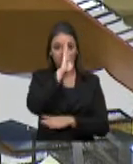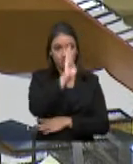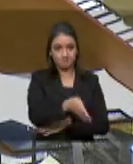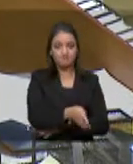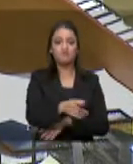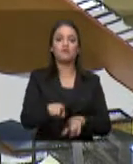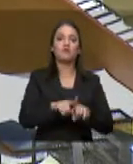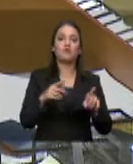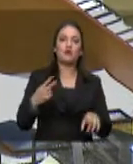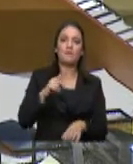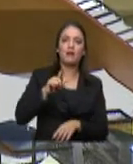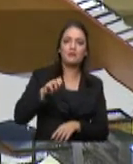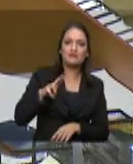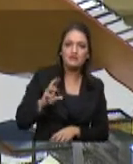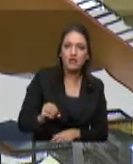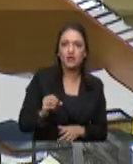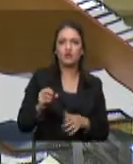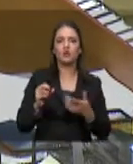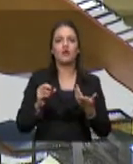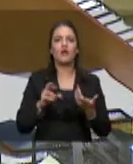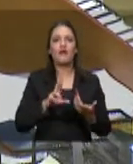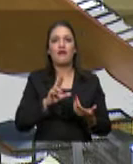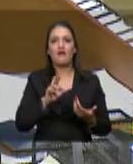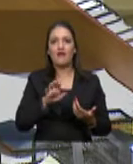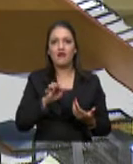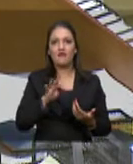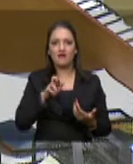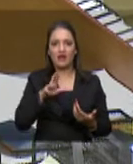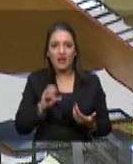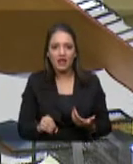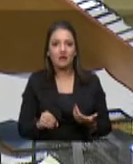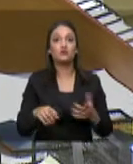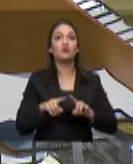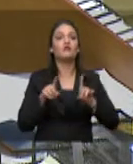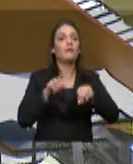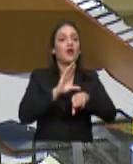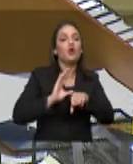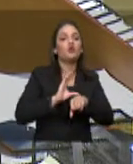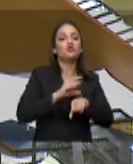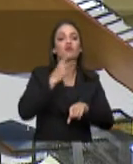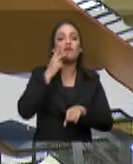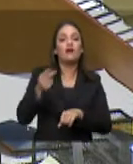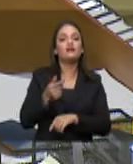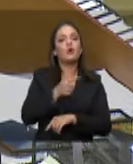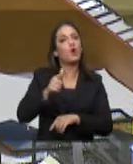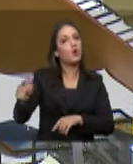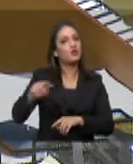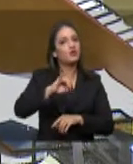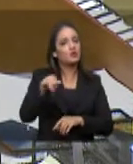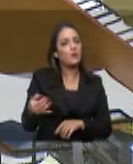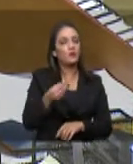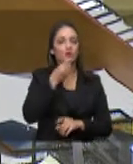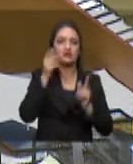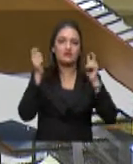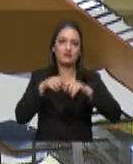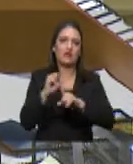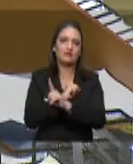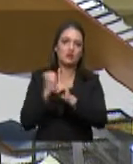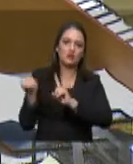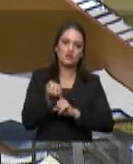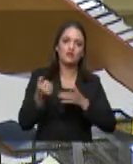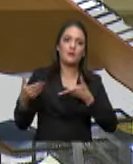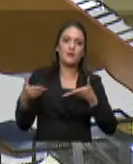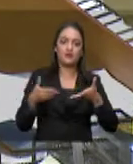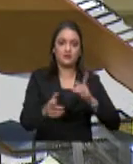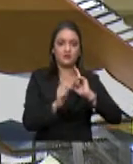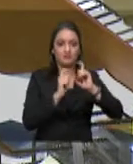plebiscito, o referendo e a iniciativa popular, a Constituição da República aventa oportunidades tópicas de participação popular da administração pública.